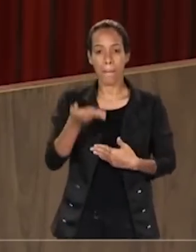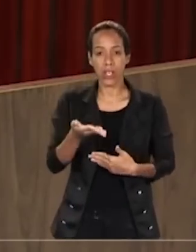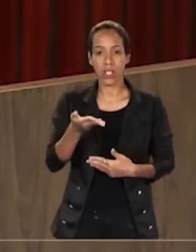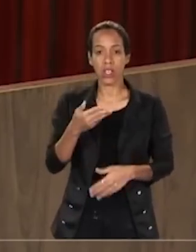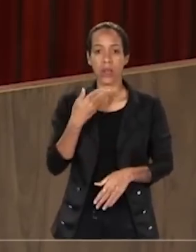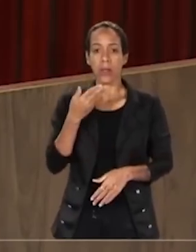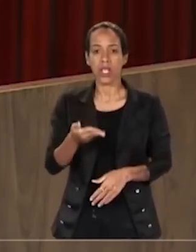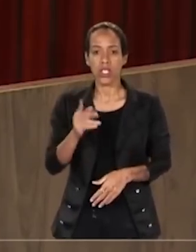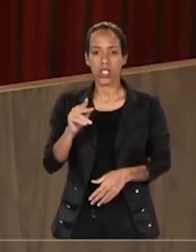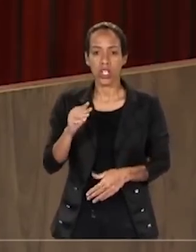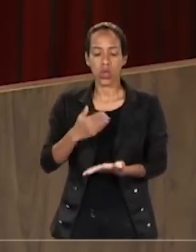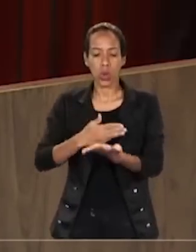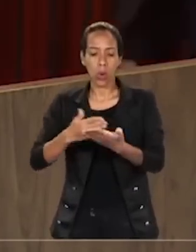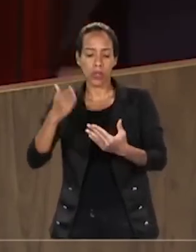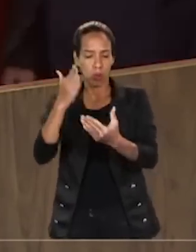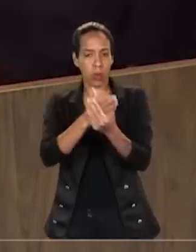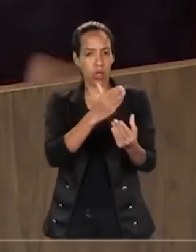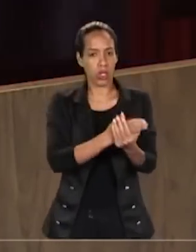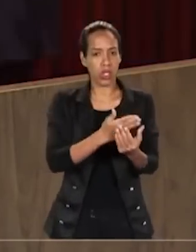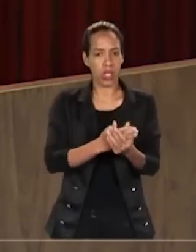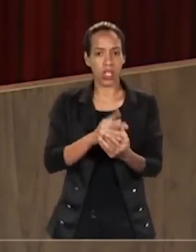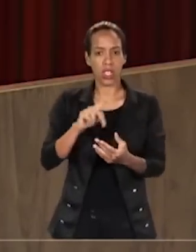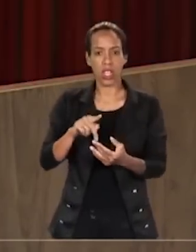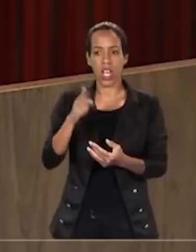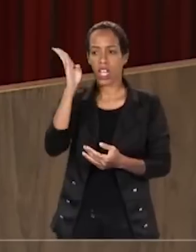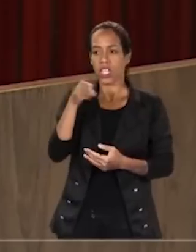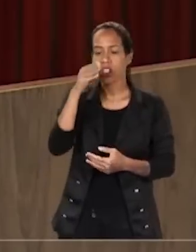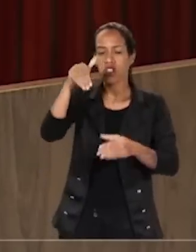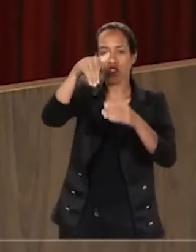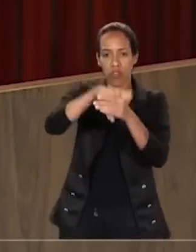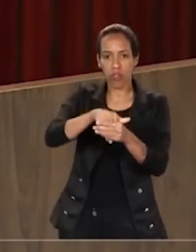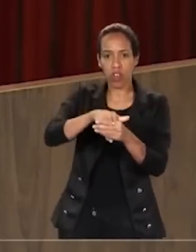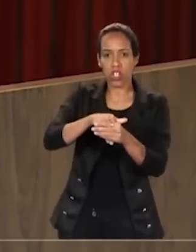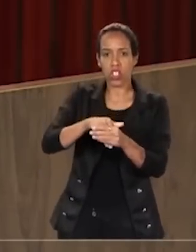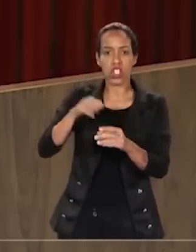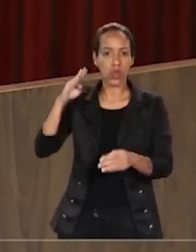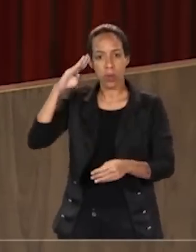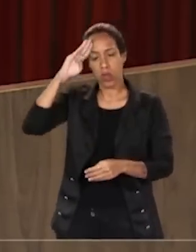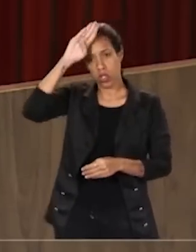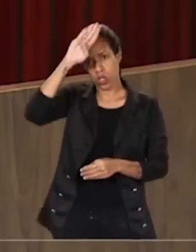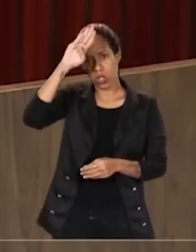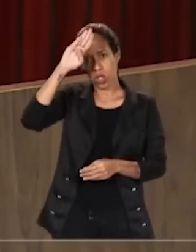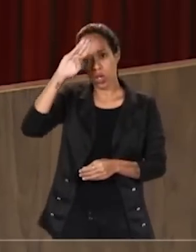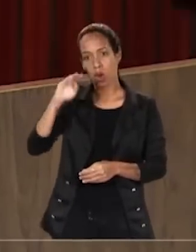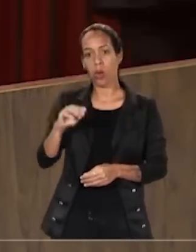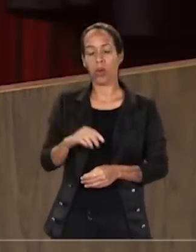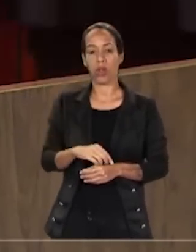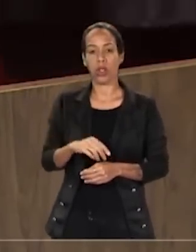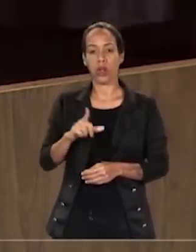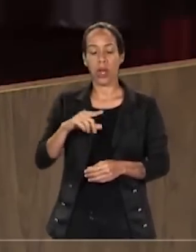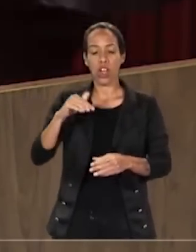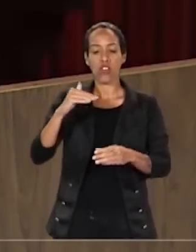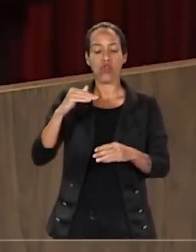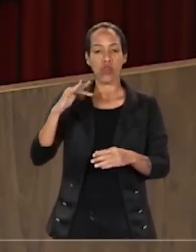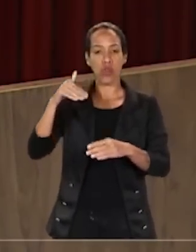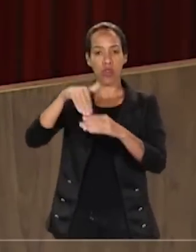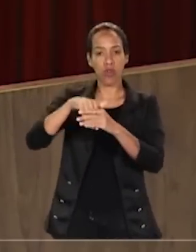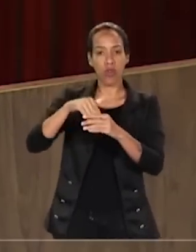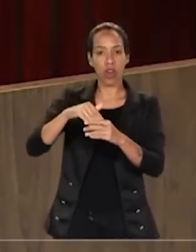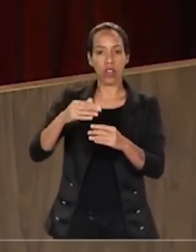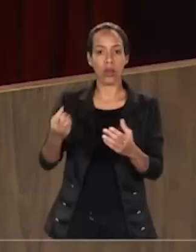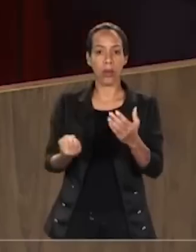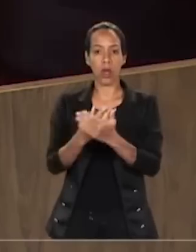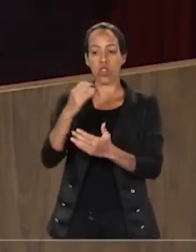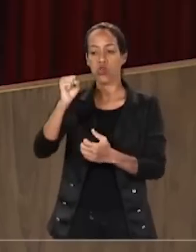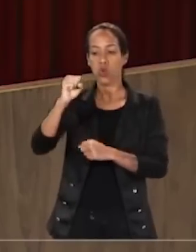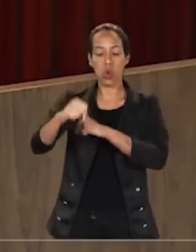formulados na petição inicial, declarando a inelegibilidade de Jair Messias Bolsonaro para as eleições a se realizarem